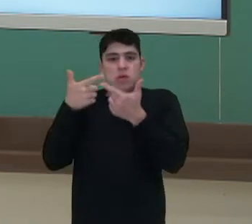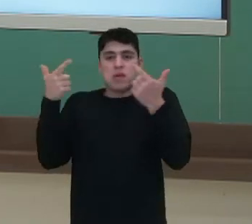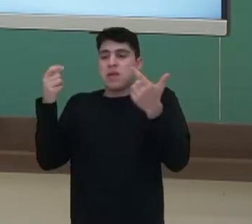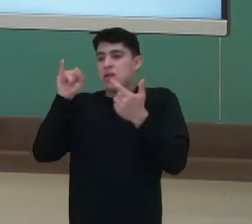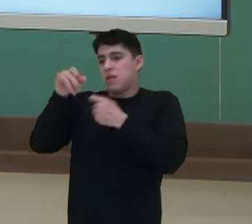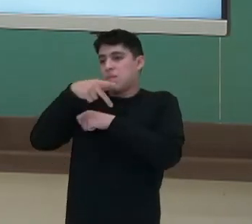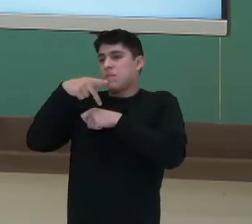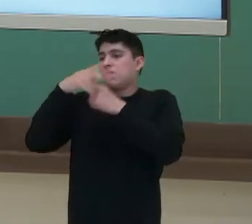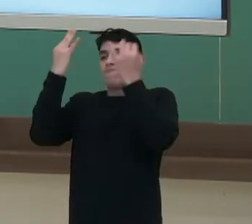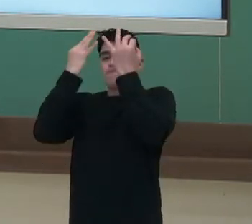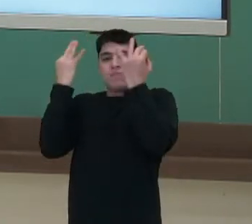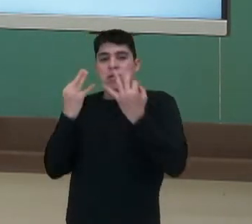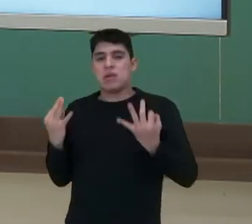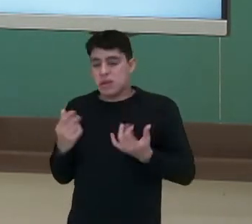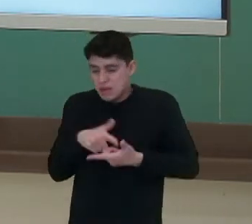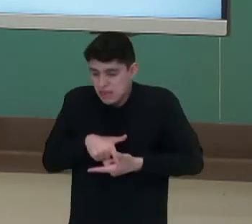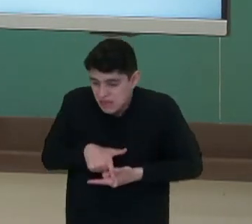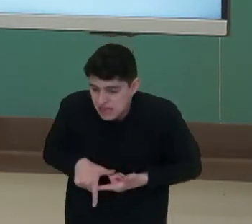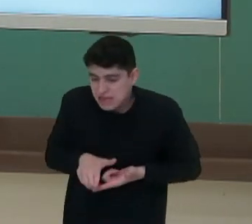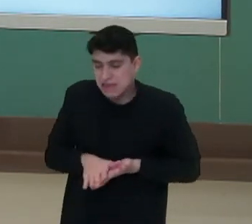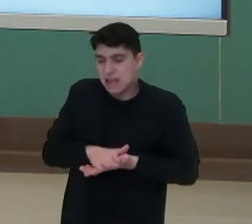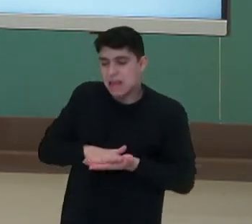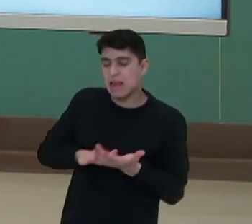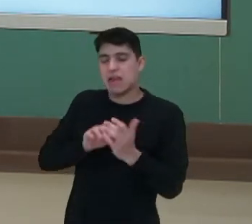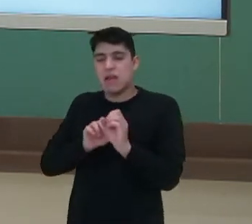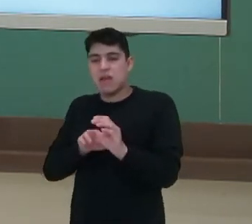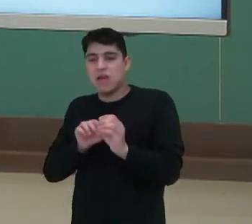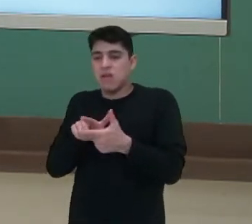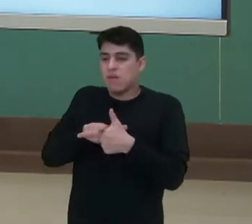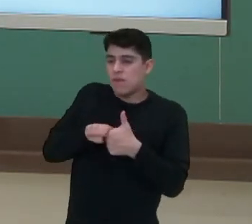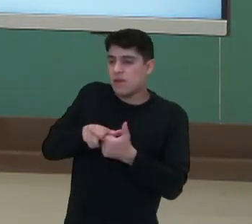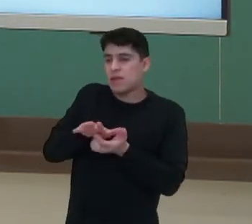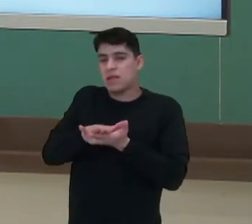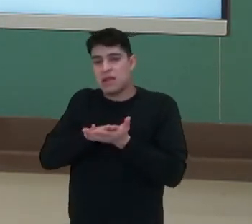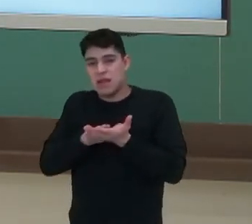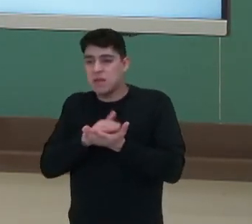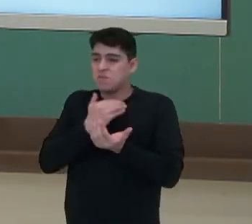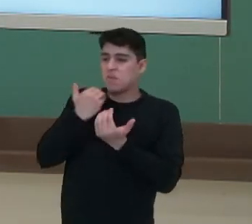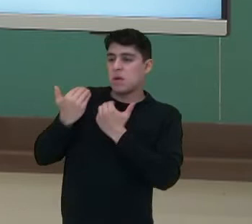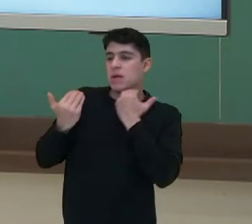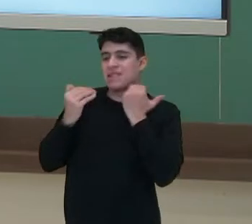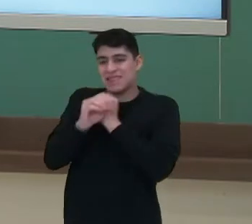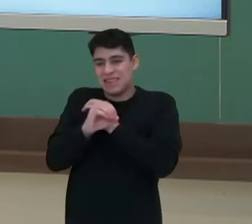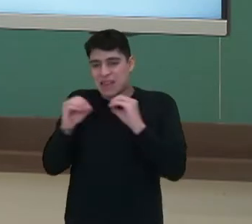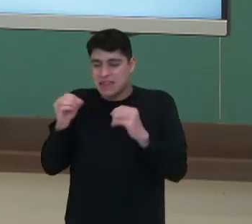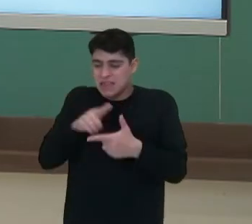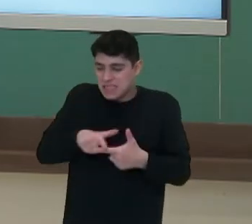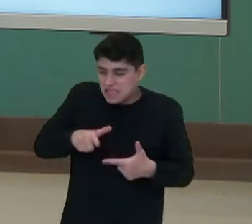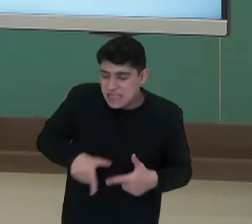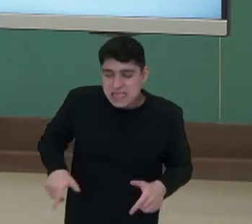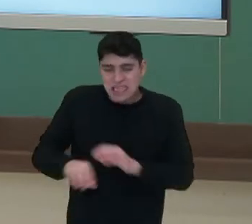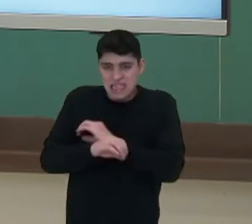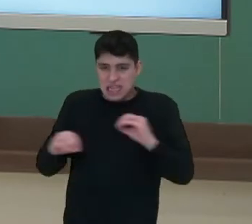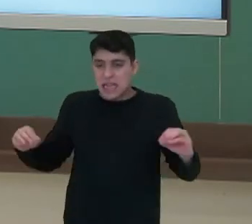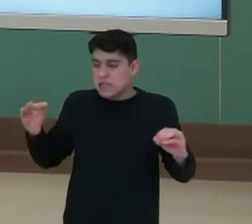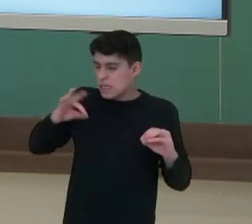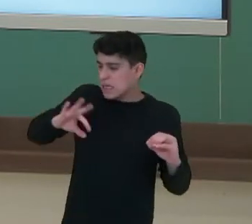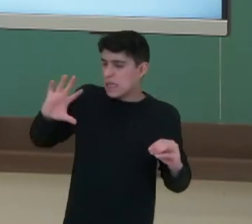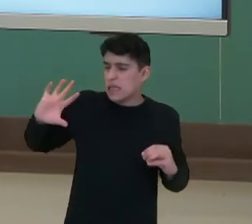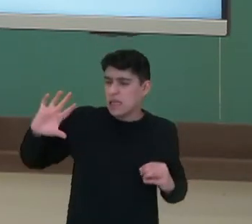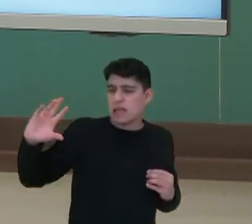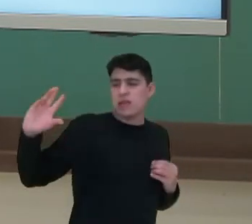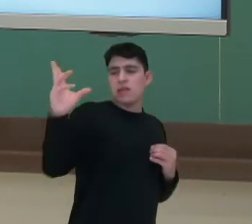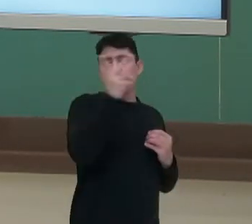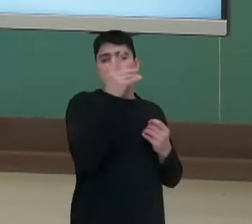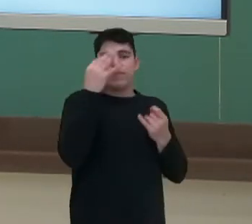perfeito, né, não teria nenhum problema com educação, nenhuma pessoa morreria, né? E assim por diante. A renda seria realmente